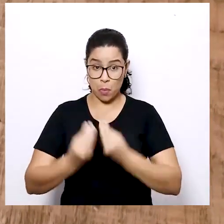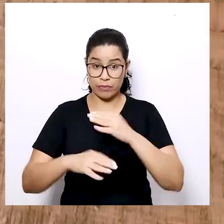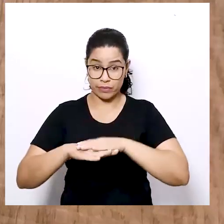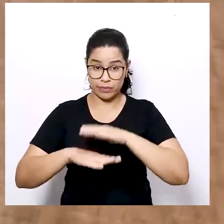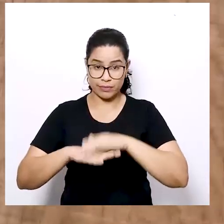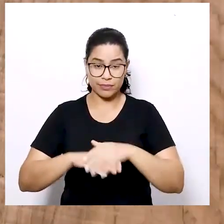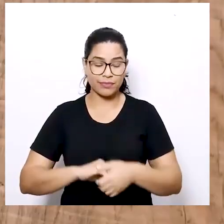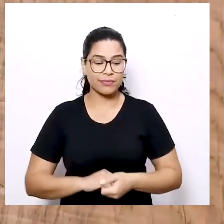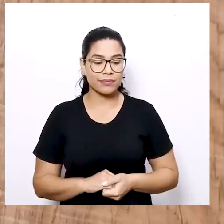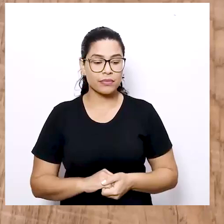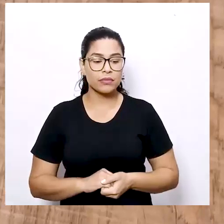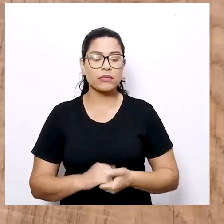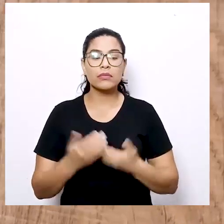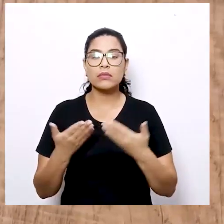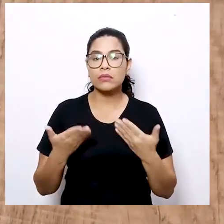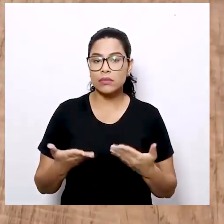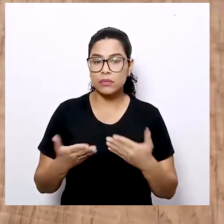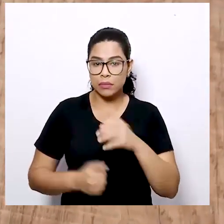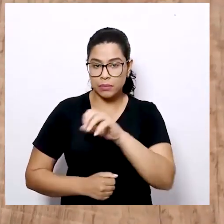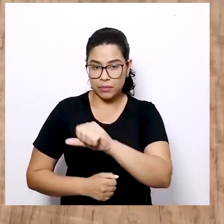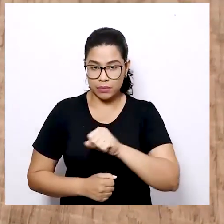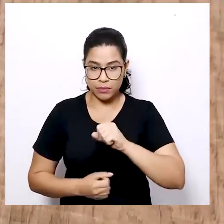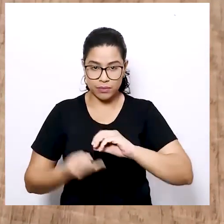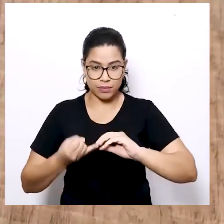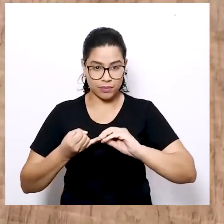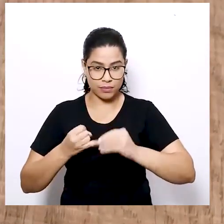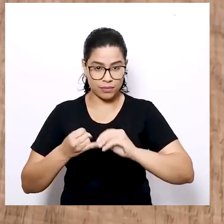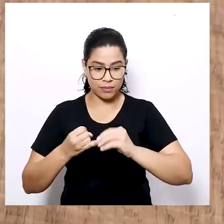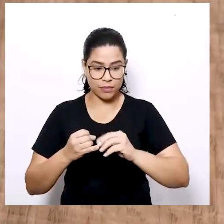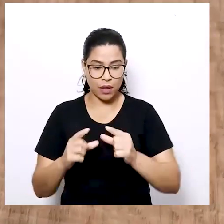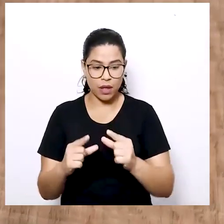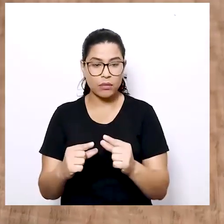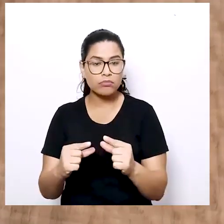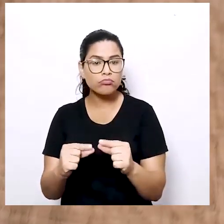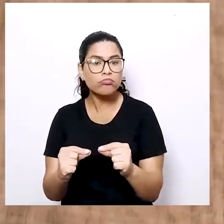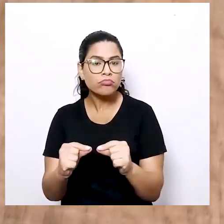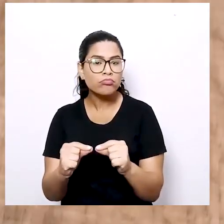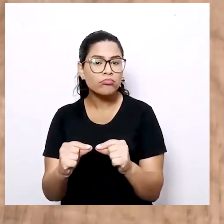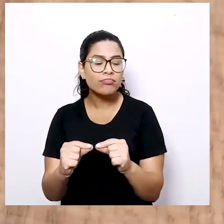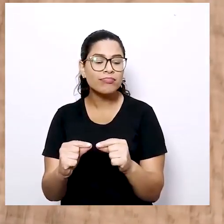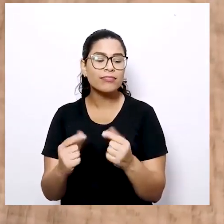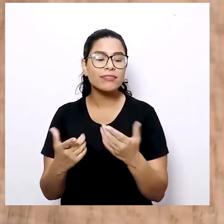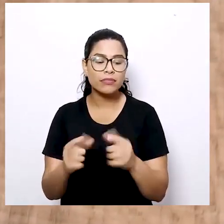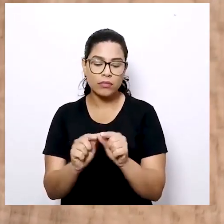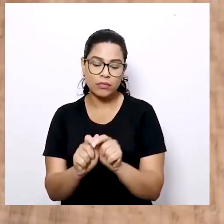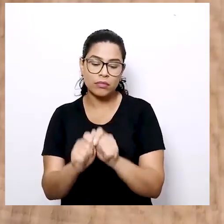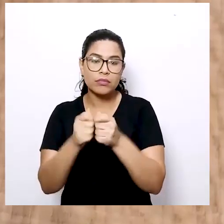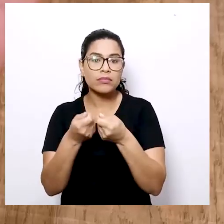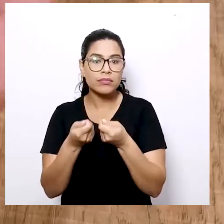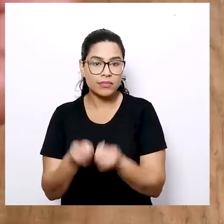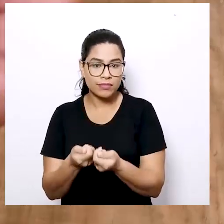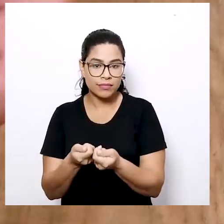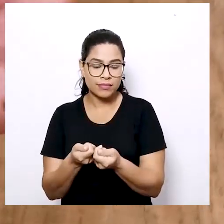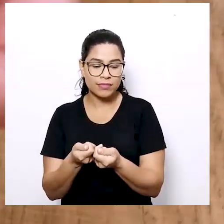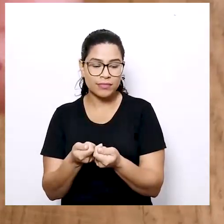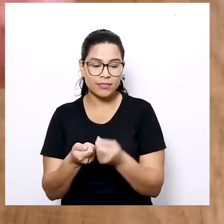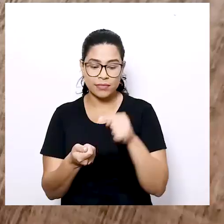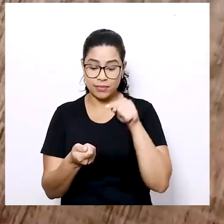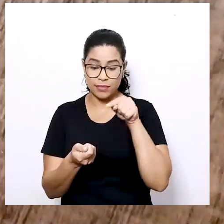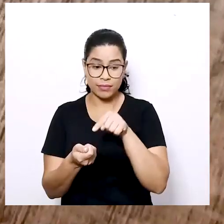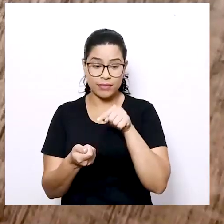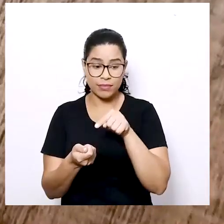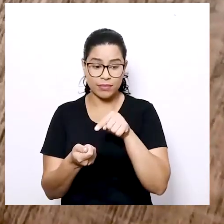faz? Então, a gente pega o feijão, dá uma apertadinha e abre. Daí você